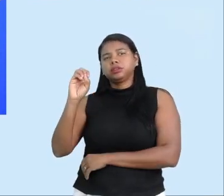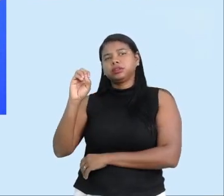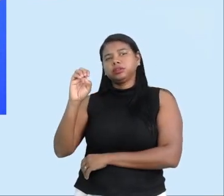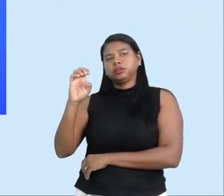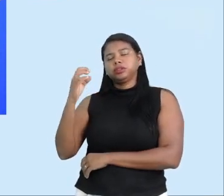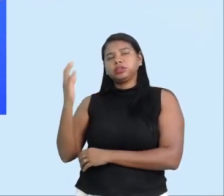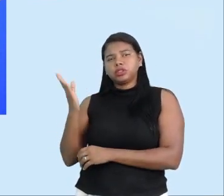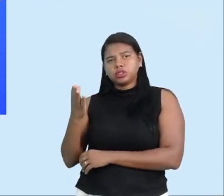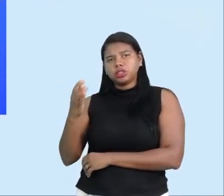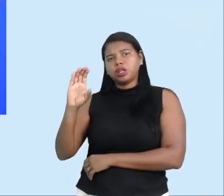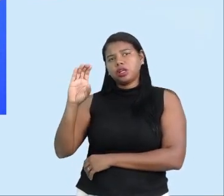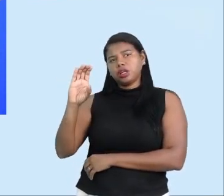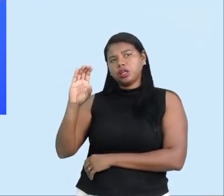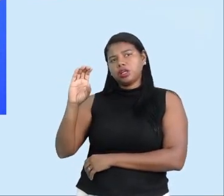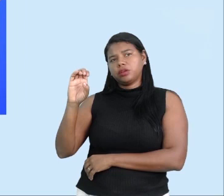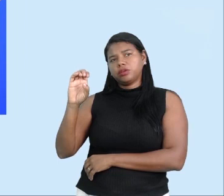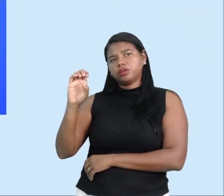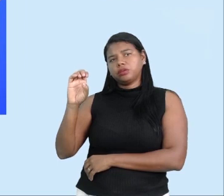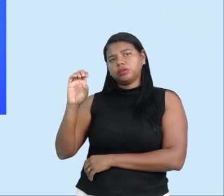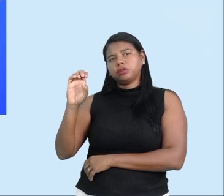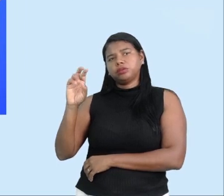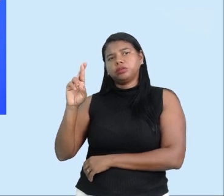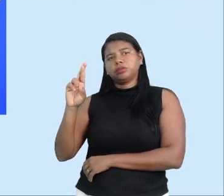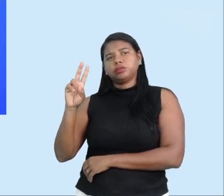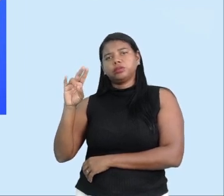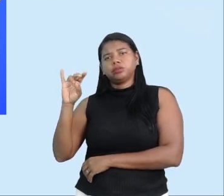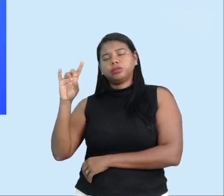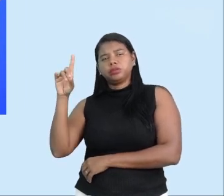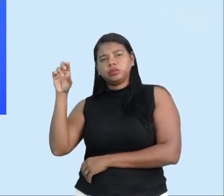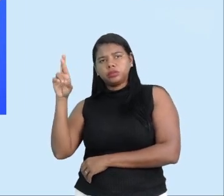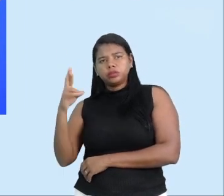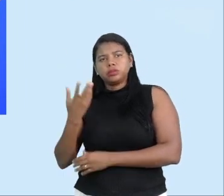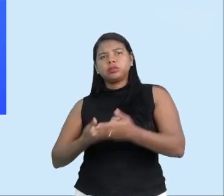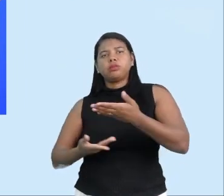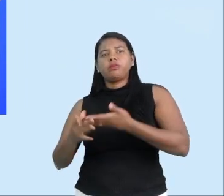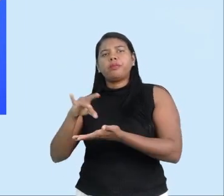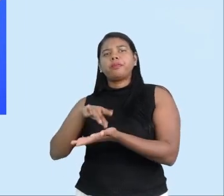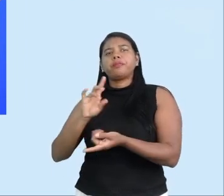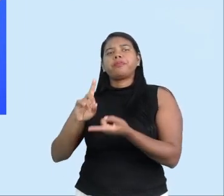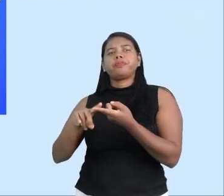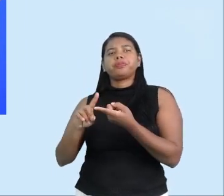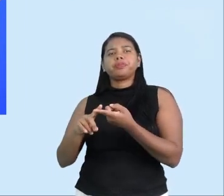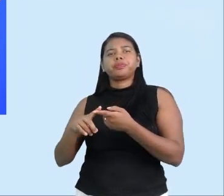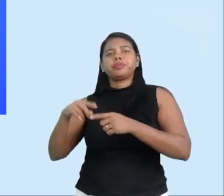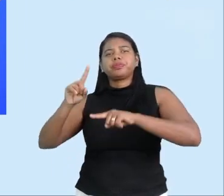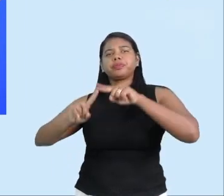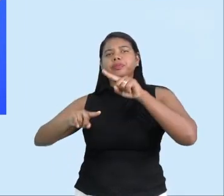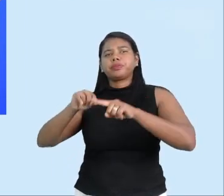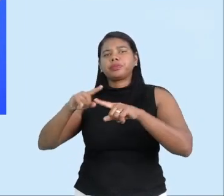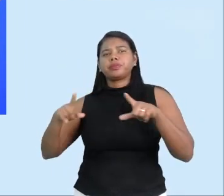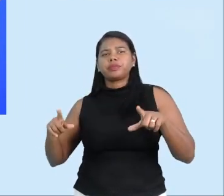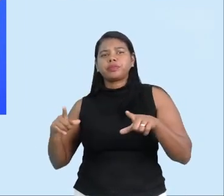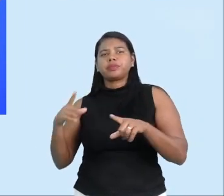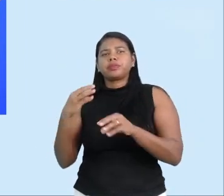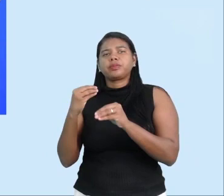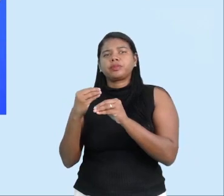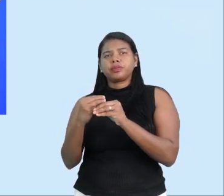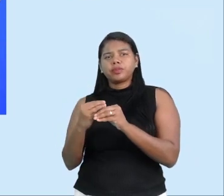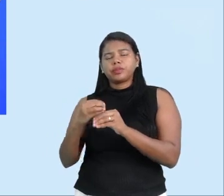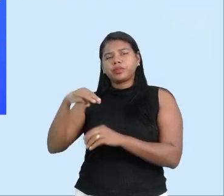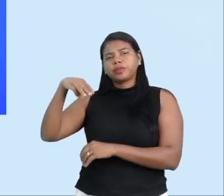seu trabalho. A Sony também é uma empresa muito forte, ela usa o GIMP para criar matérias promocionais na área de marketing.